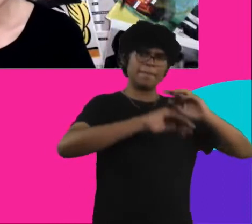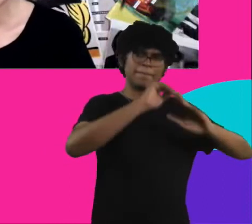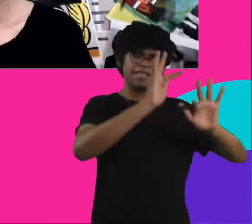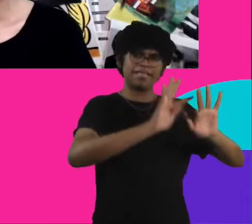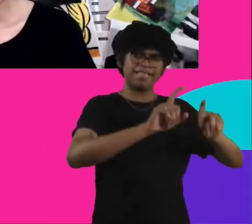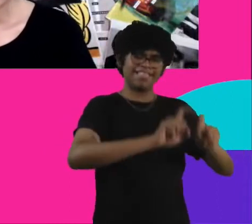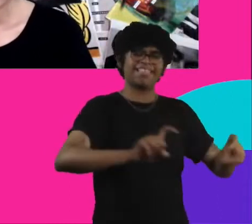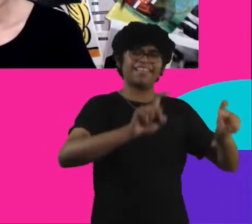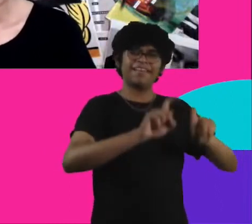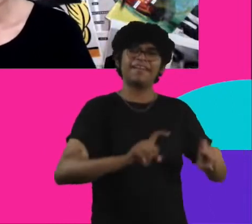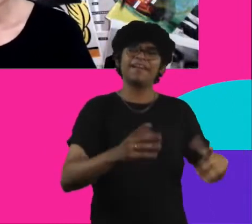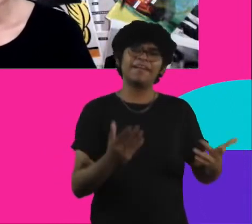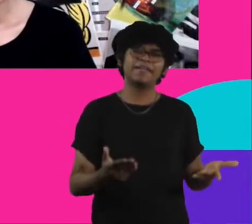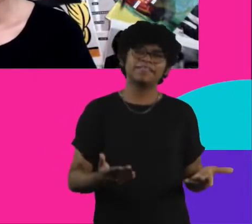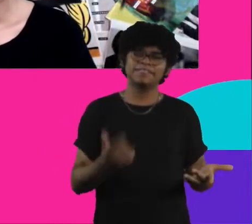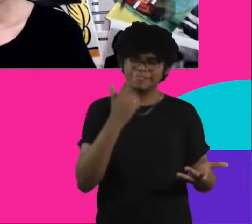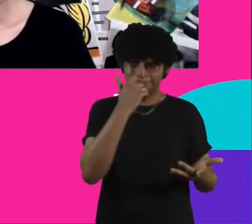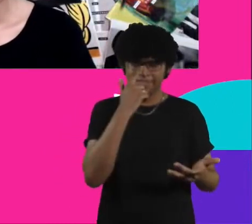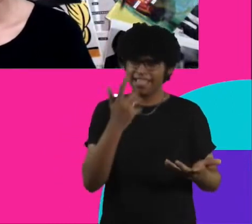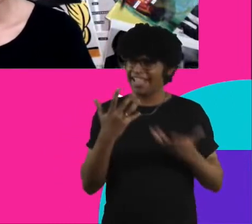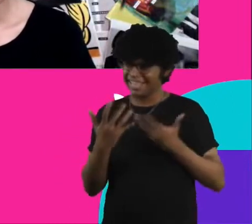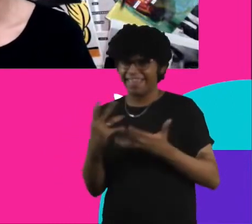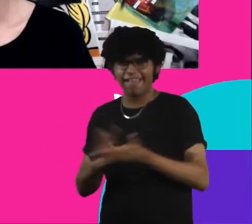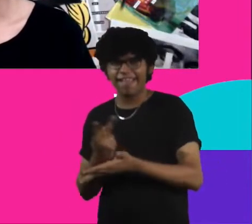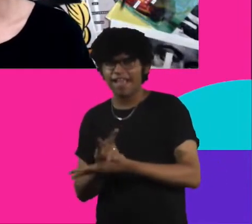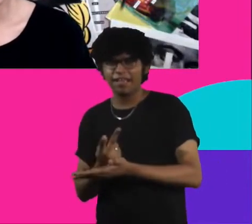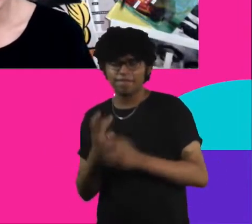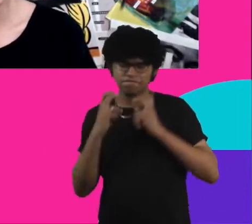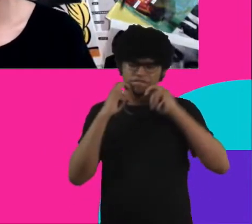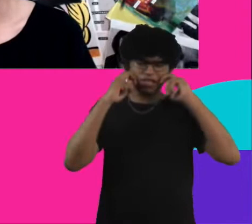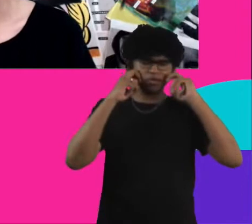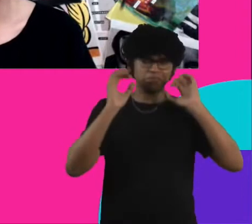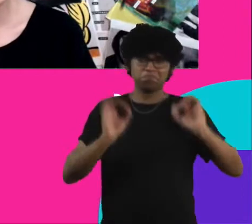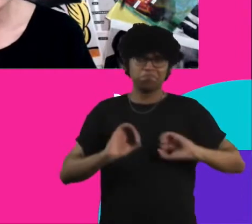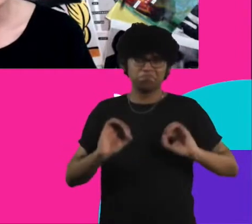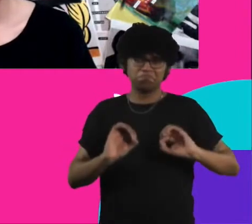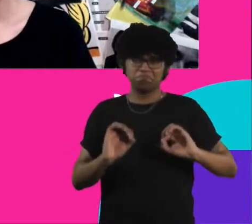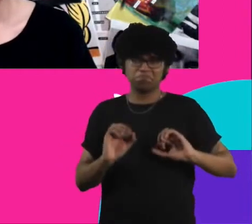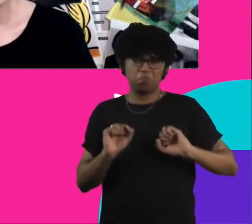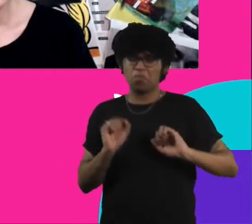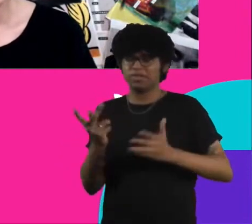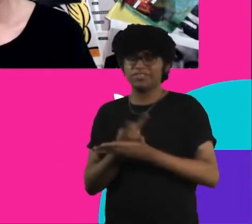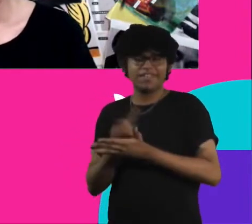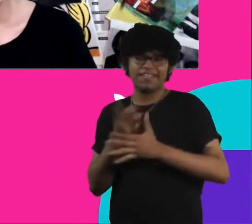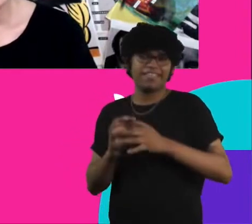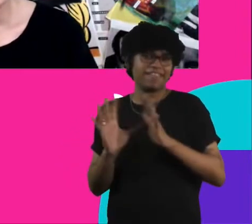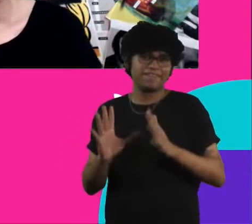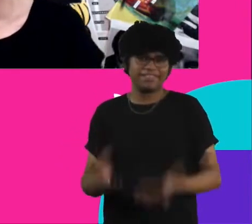desenvolvedora, a essa coisa de querer errar, não ter vergonha de errar. Com essa habilidade que a gente está